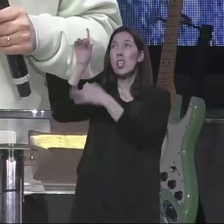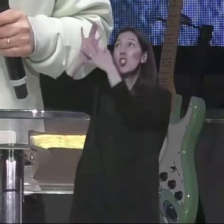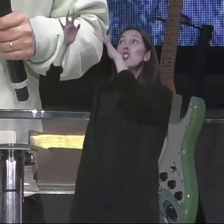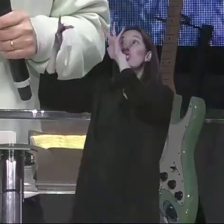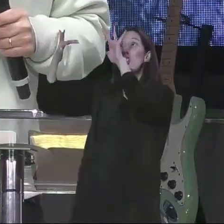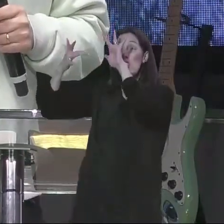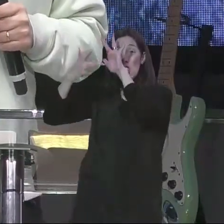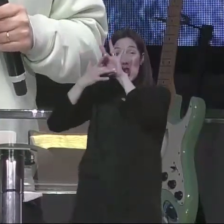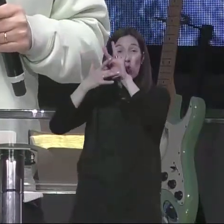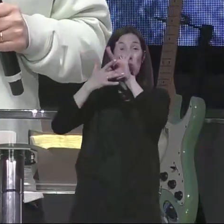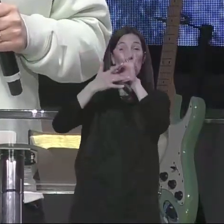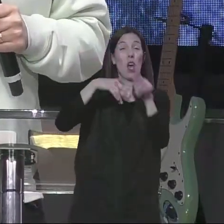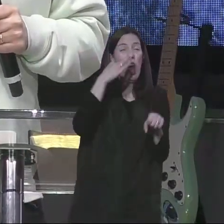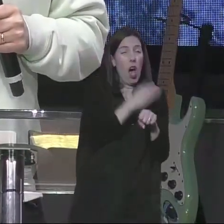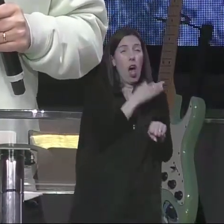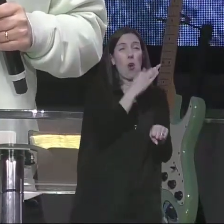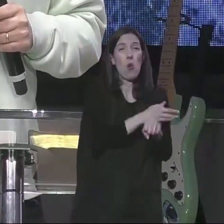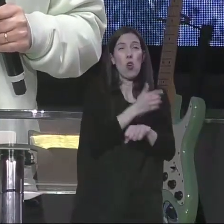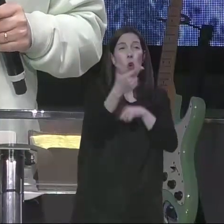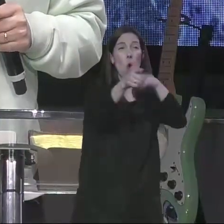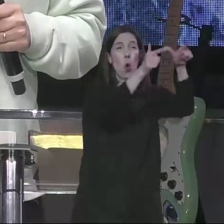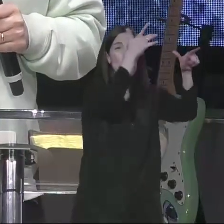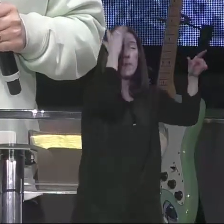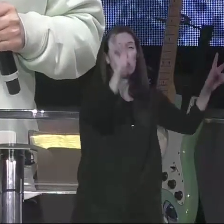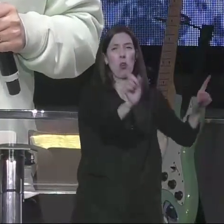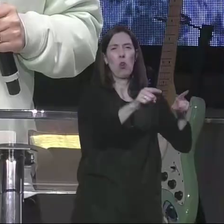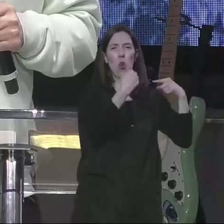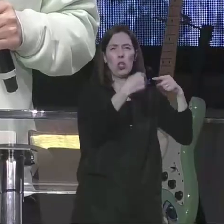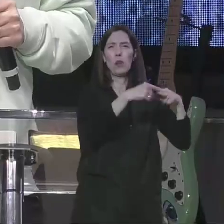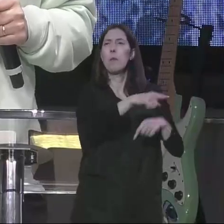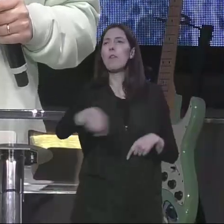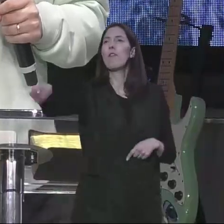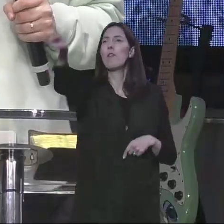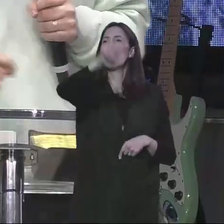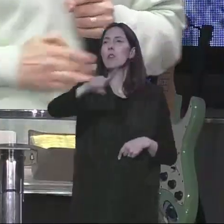contra si mesmo, para que vocês não desanimem.